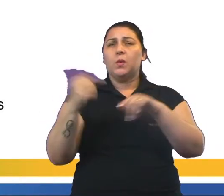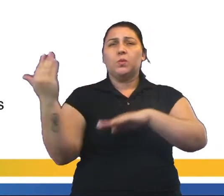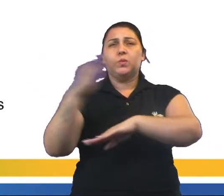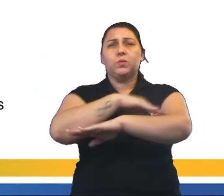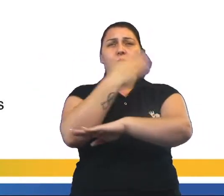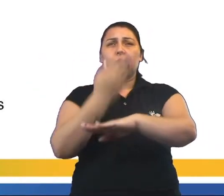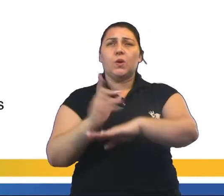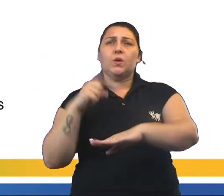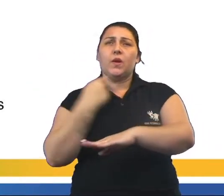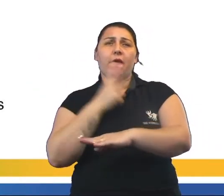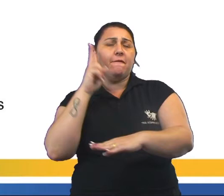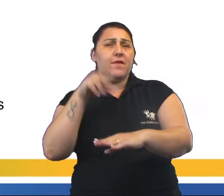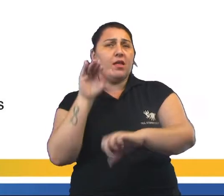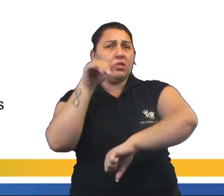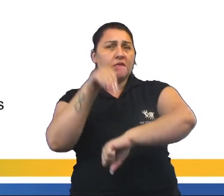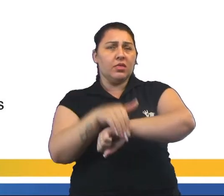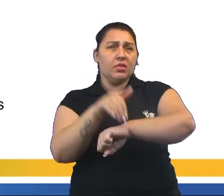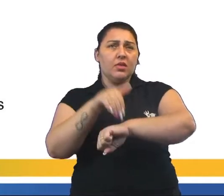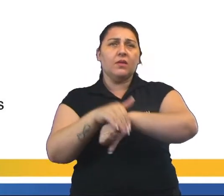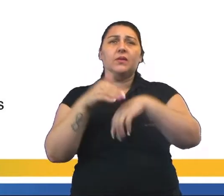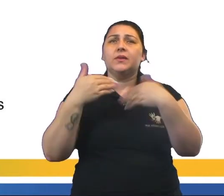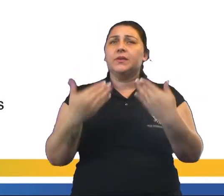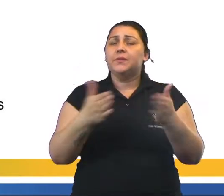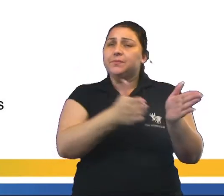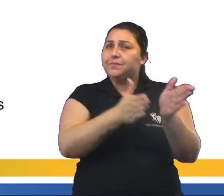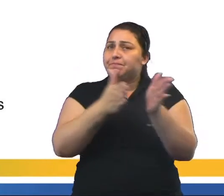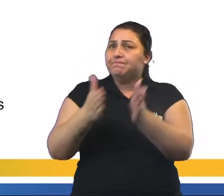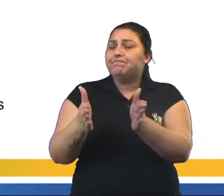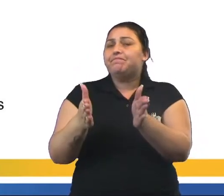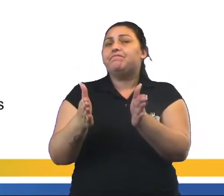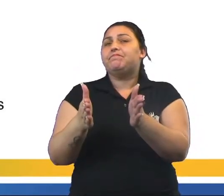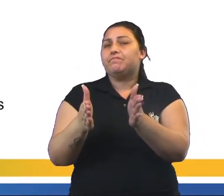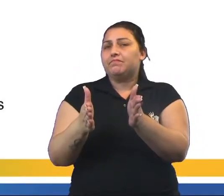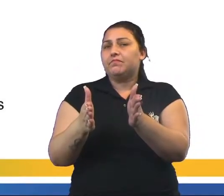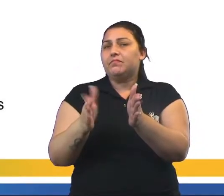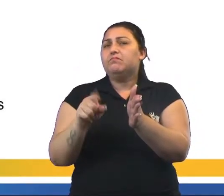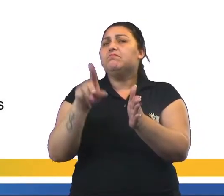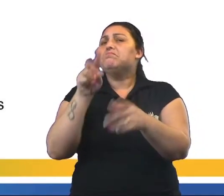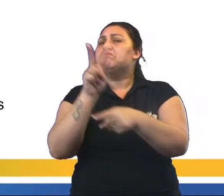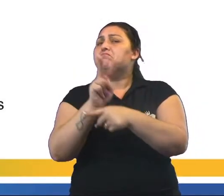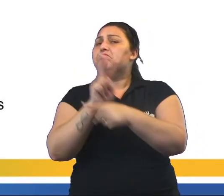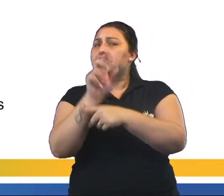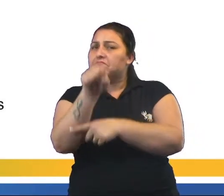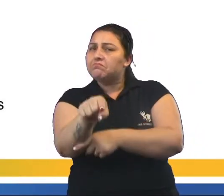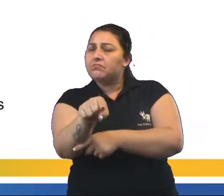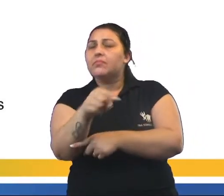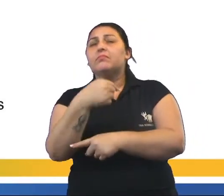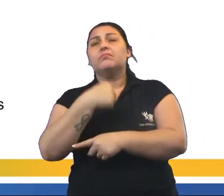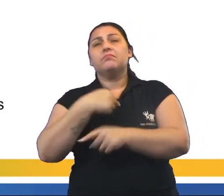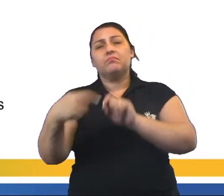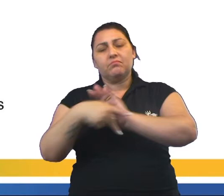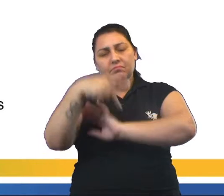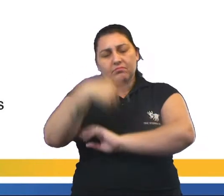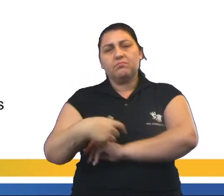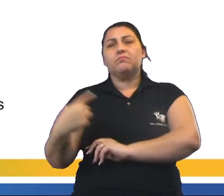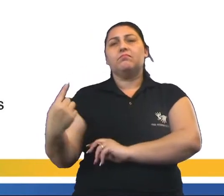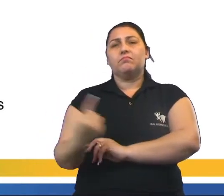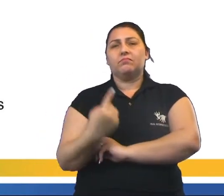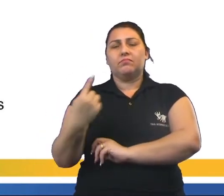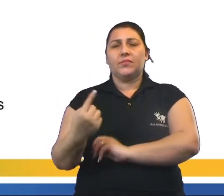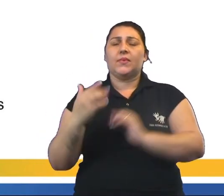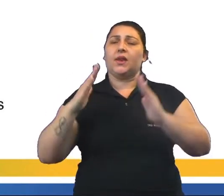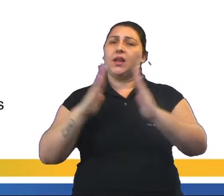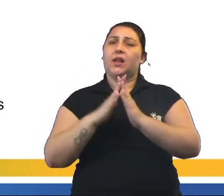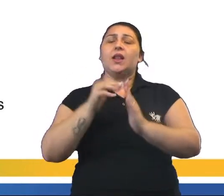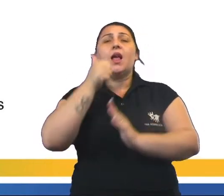inteiro. A gente se via à noite. Então, nesse período... E quem cuidava de você? Eu mesma. Eu ficava muito na